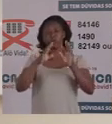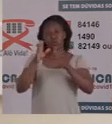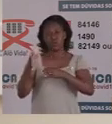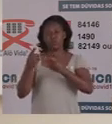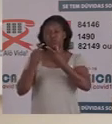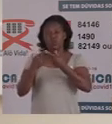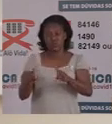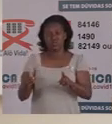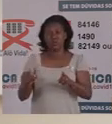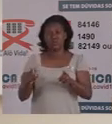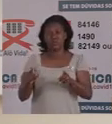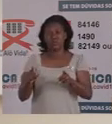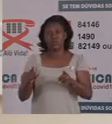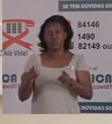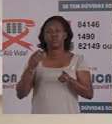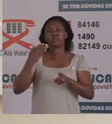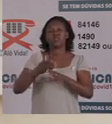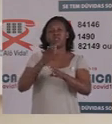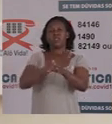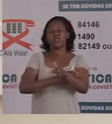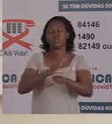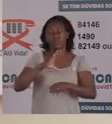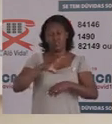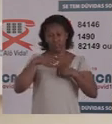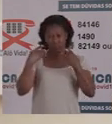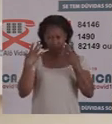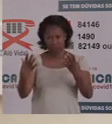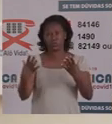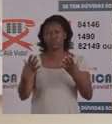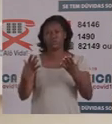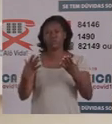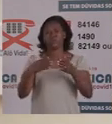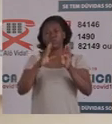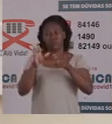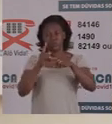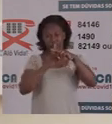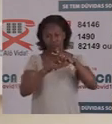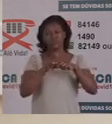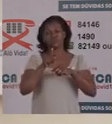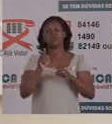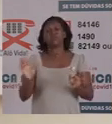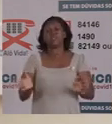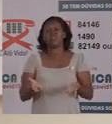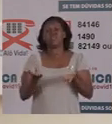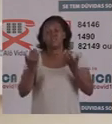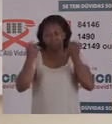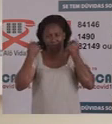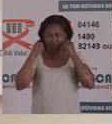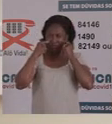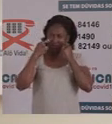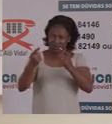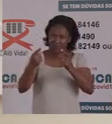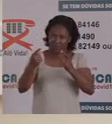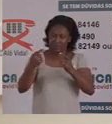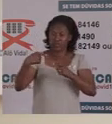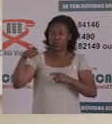semana que precedeu. E aqui faz-se notar que a semana que terminou ontem,